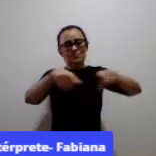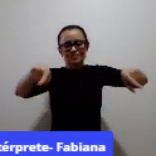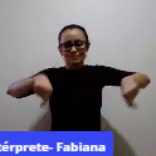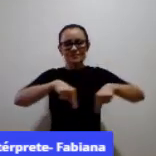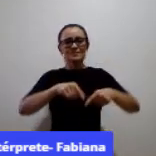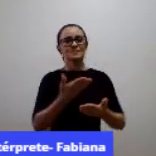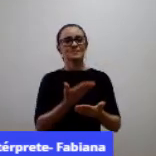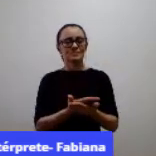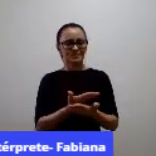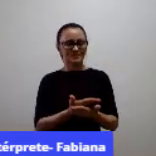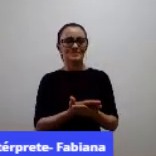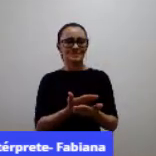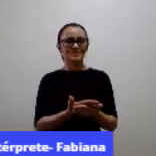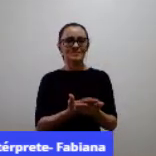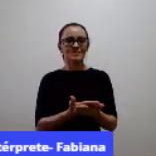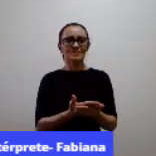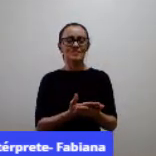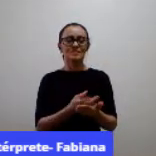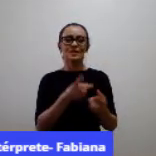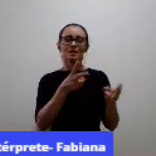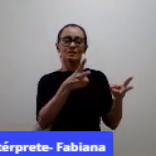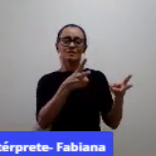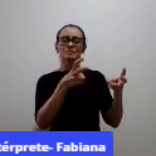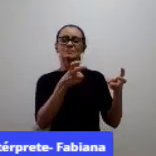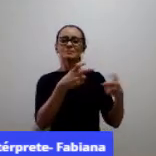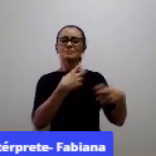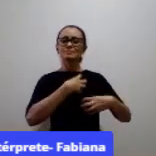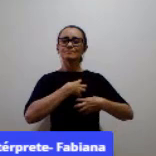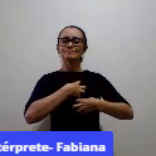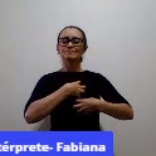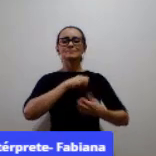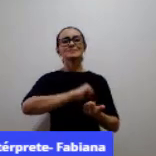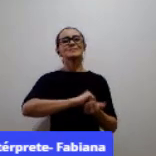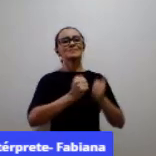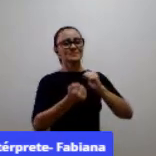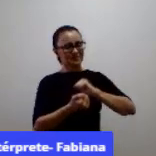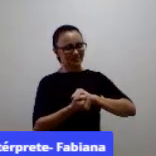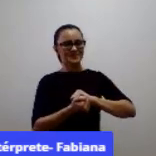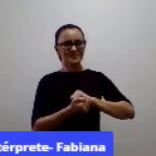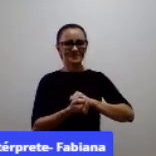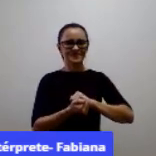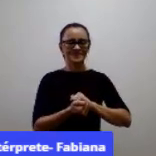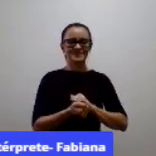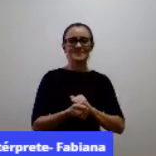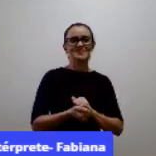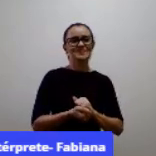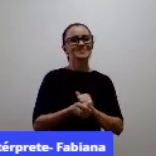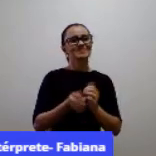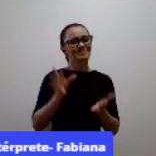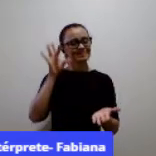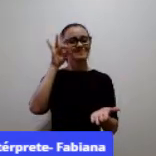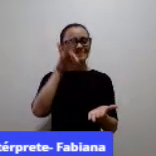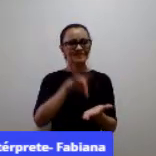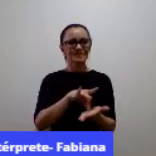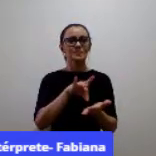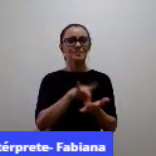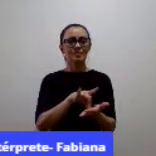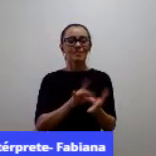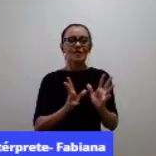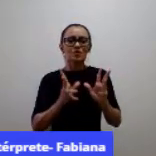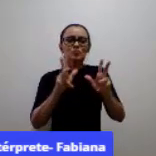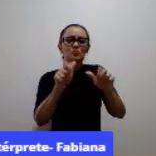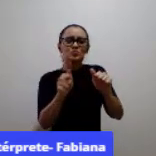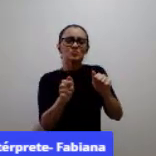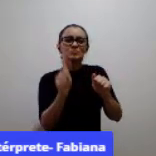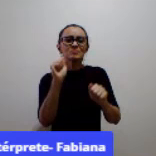de adaptação, de adaptação e também de adequação de toda a situação envolvida com esse aluno ali